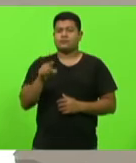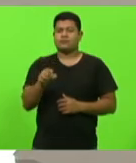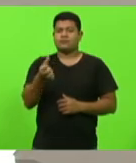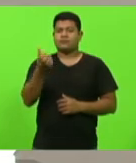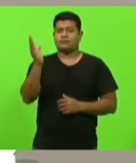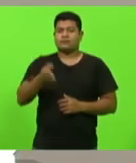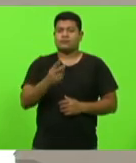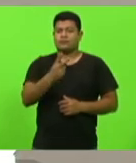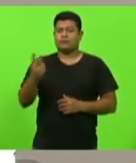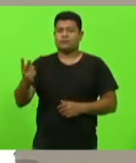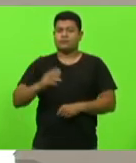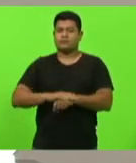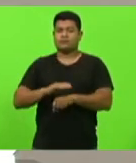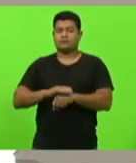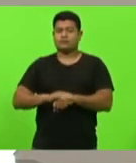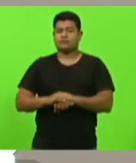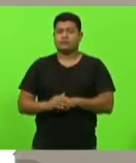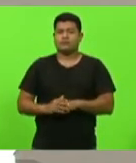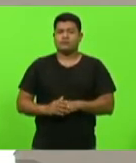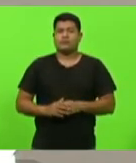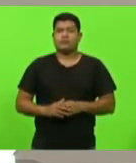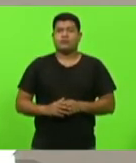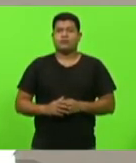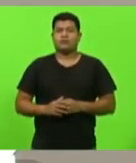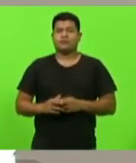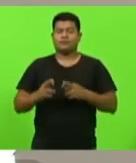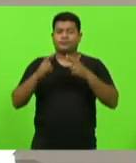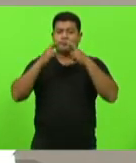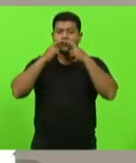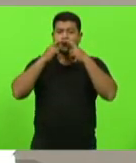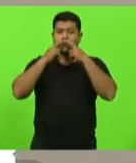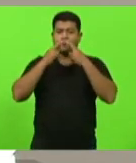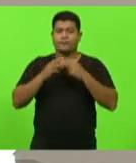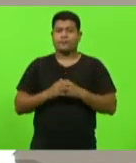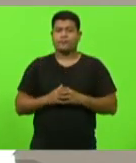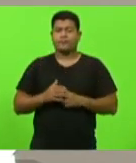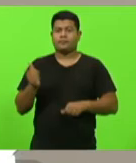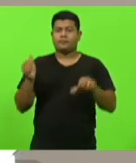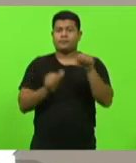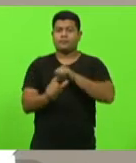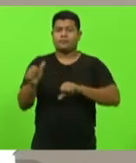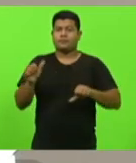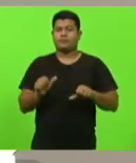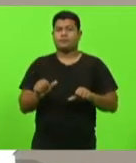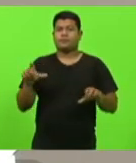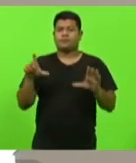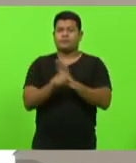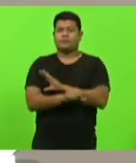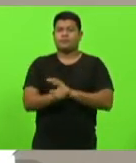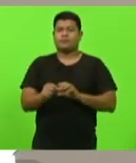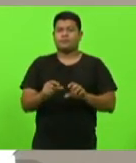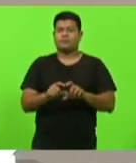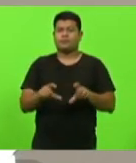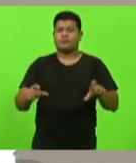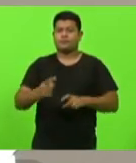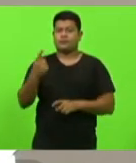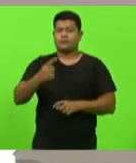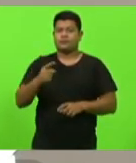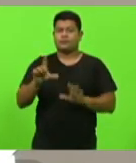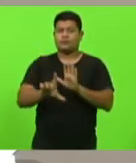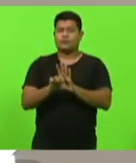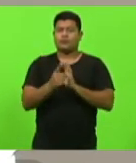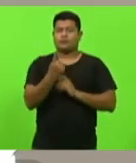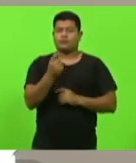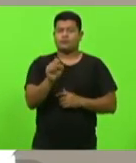0013.6/2022, autor deputado Romildo Titon. Altera o anexo único da Lei número 18.278,